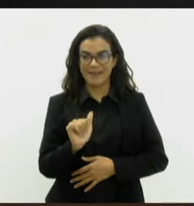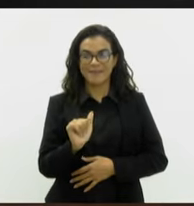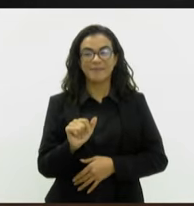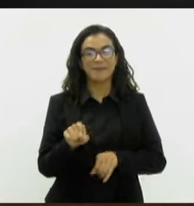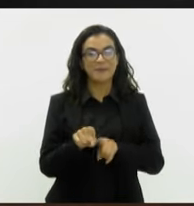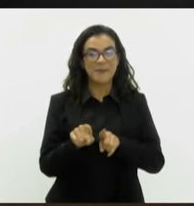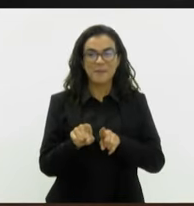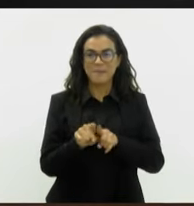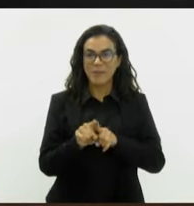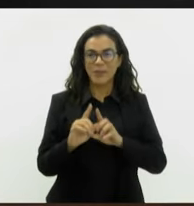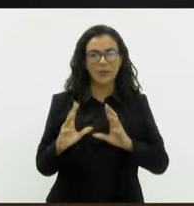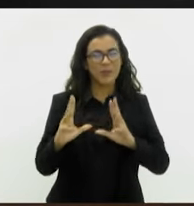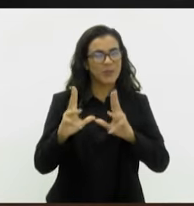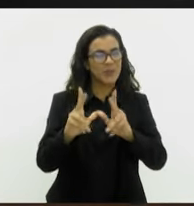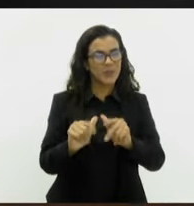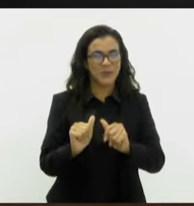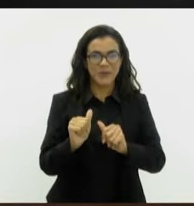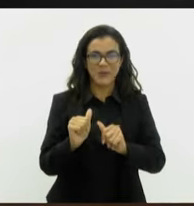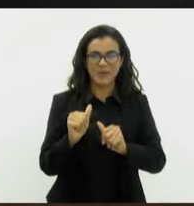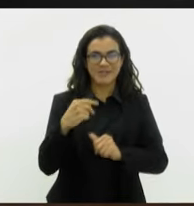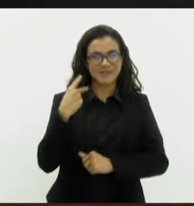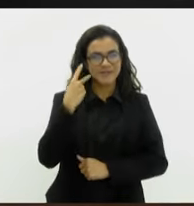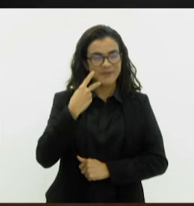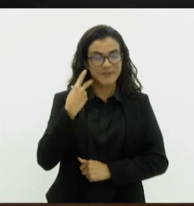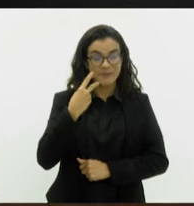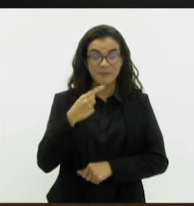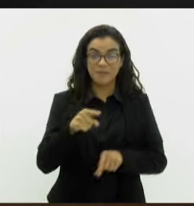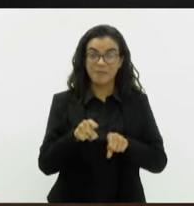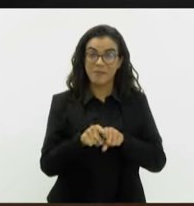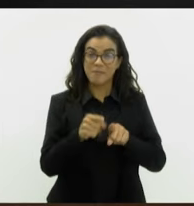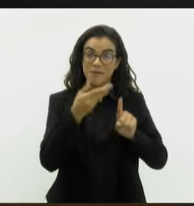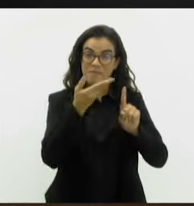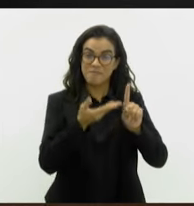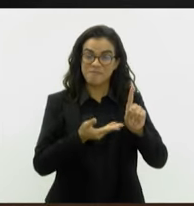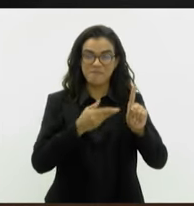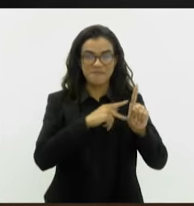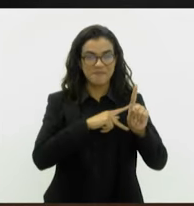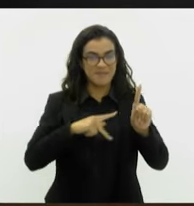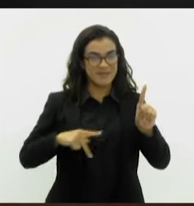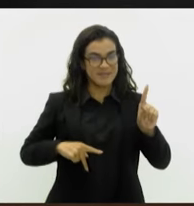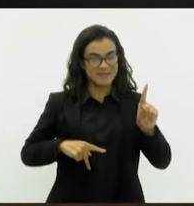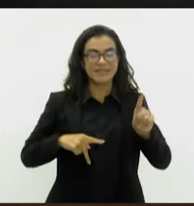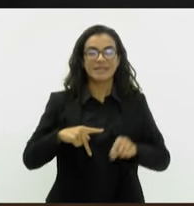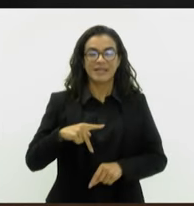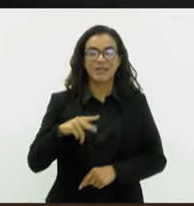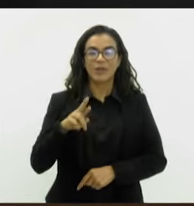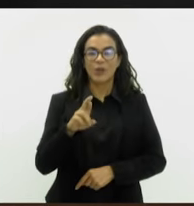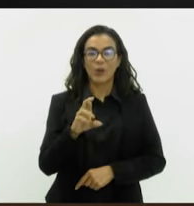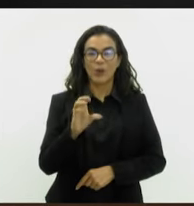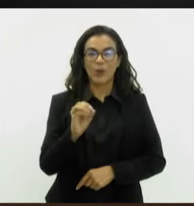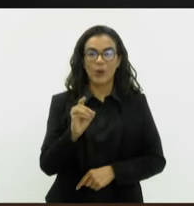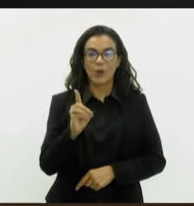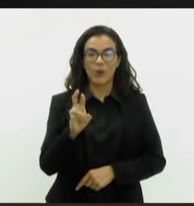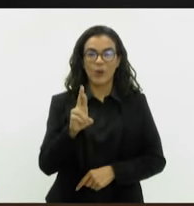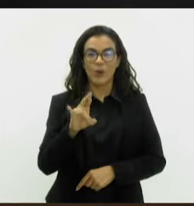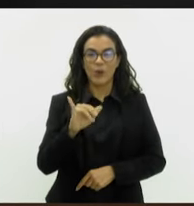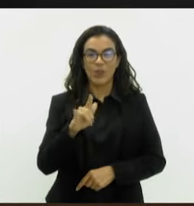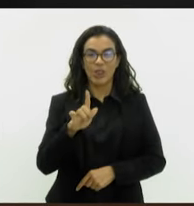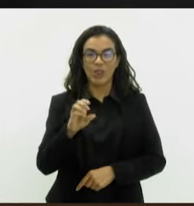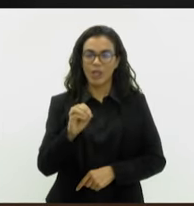que aqui compõe não posso deixar de saudar o nosso queridíssimo Presidente Rodrigo bacel ele foi um